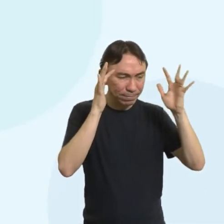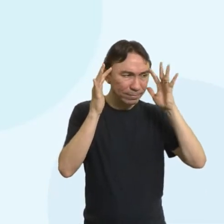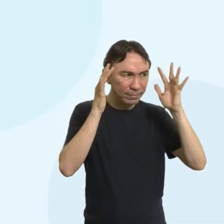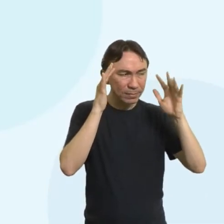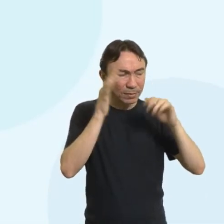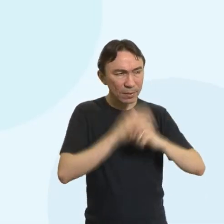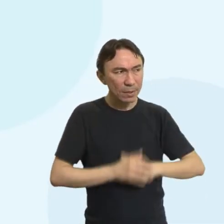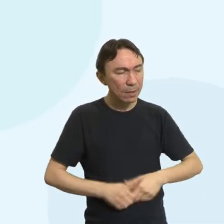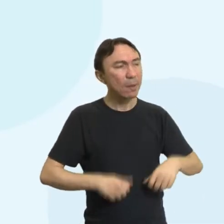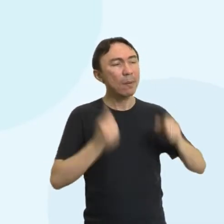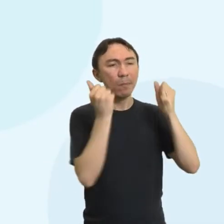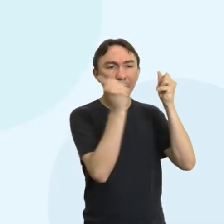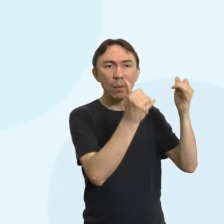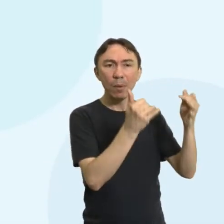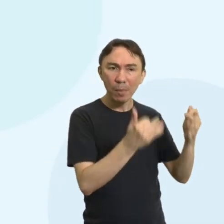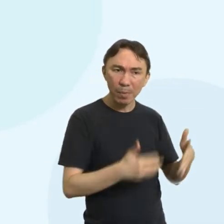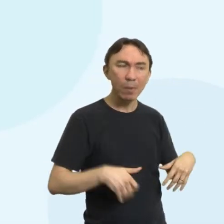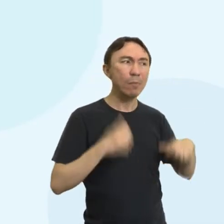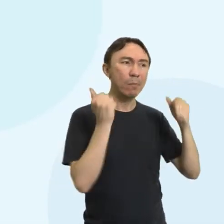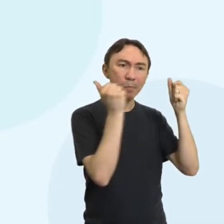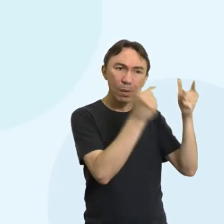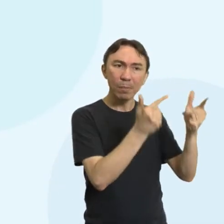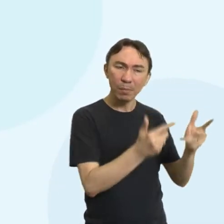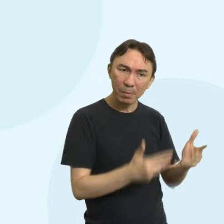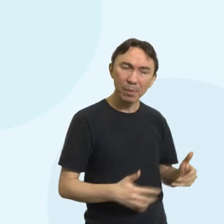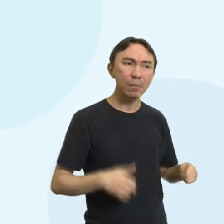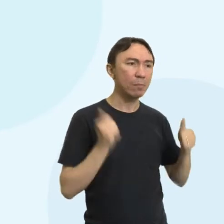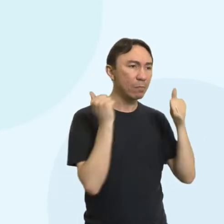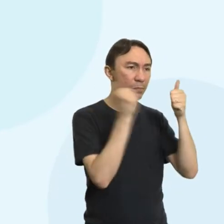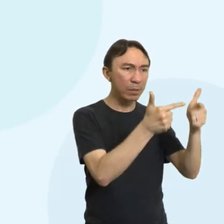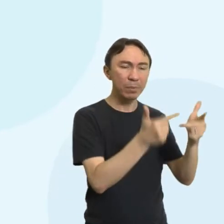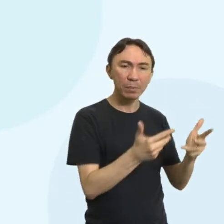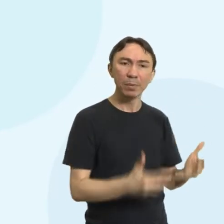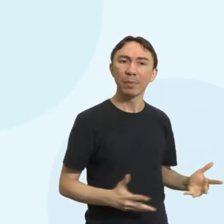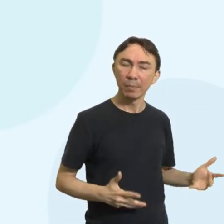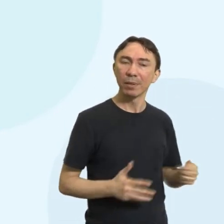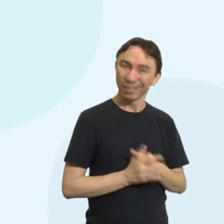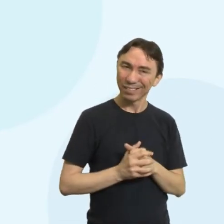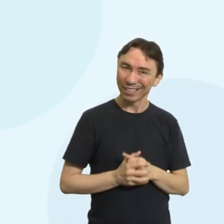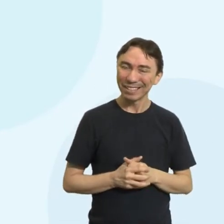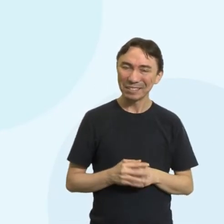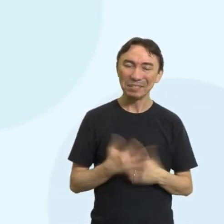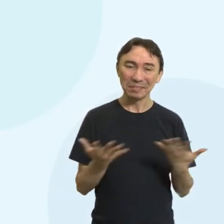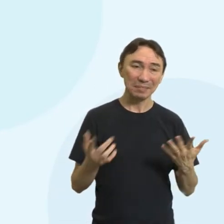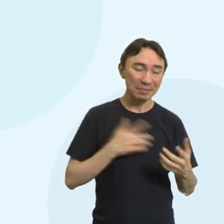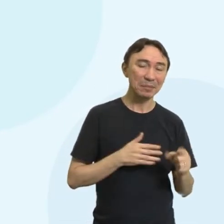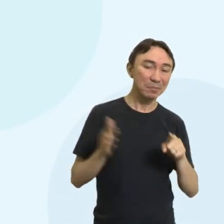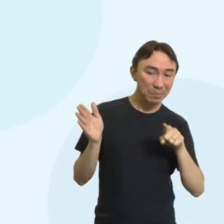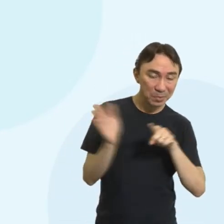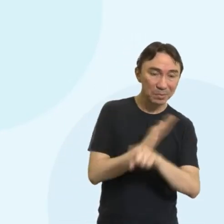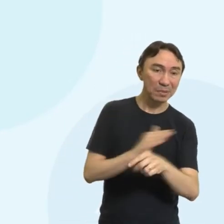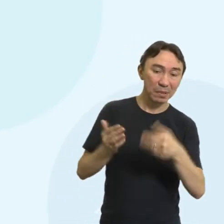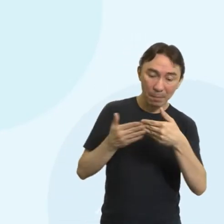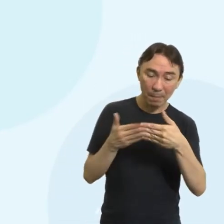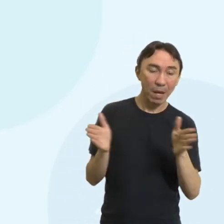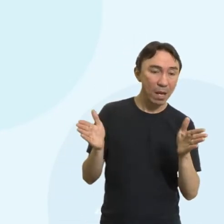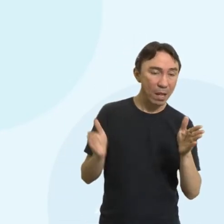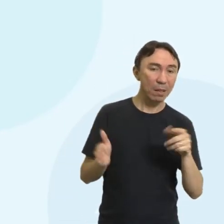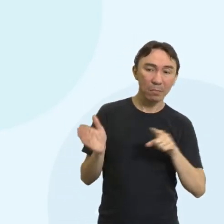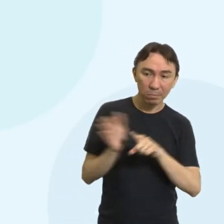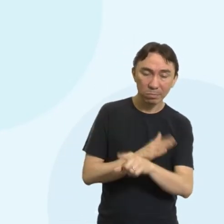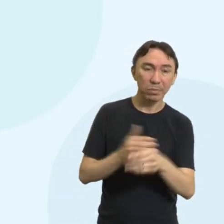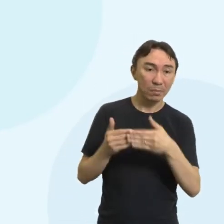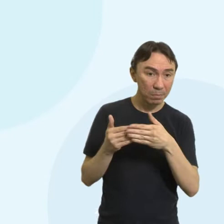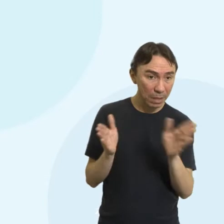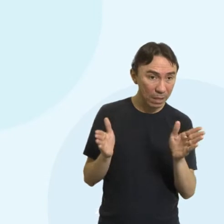do estudante. Então, quanto mais perguntas abertas nós fizermos, que averiguem essa